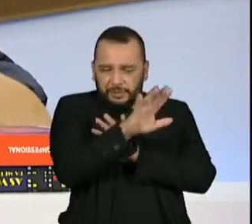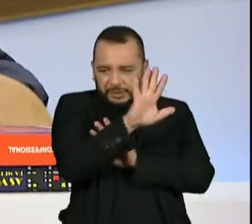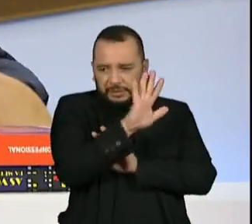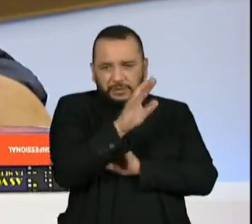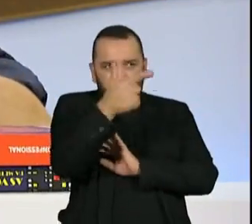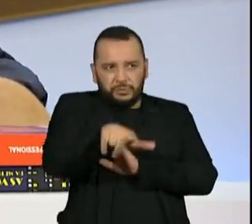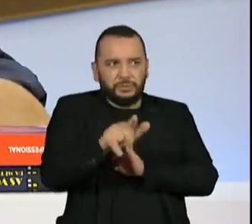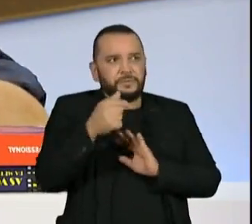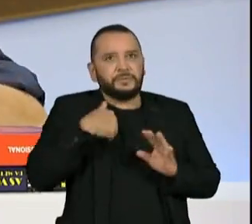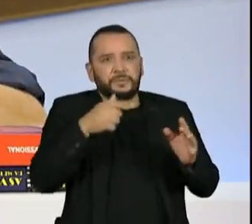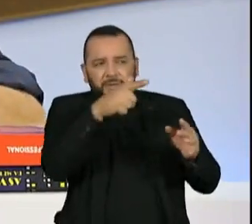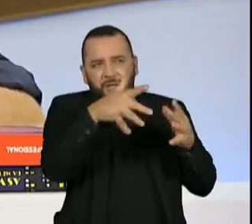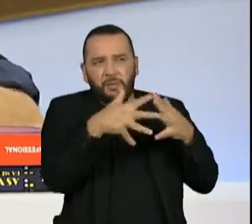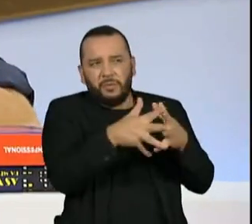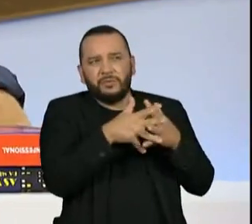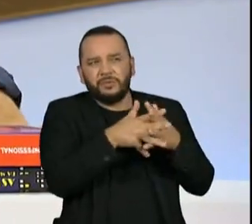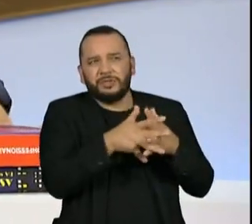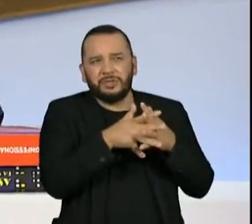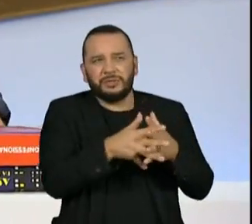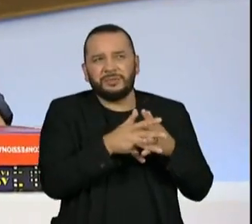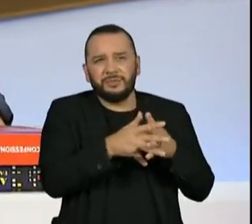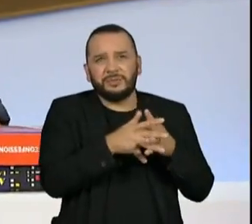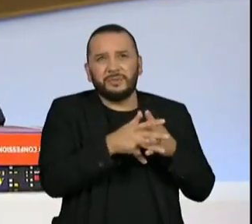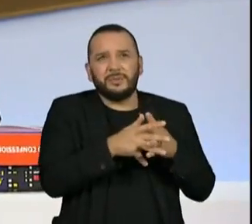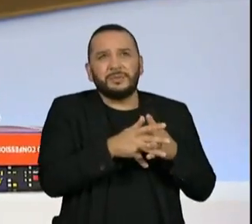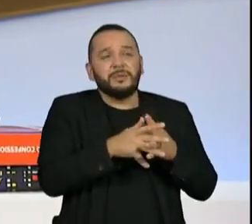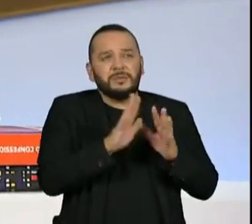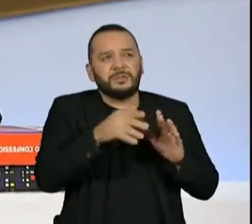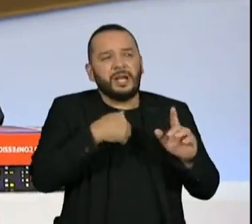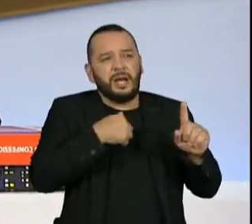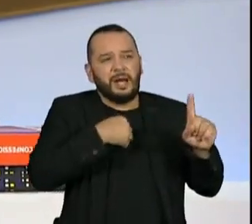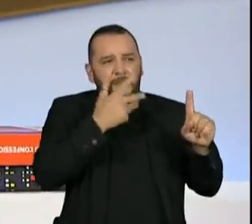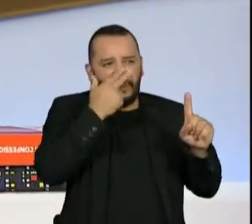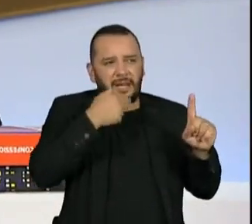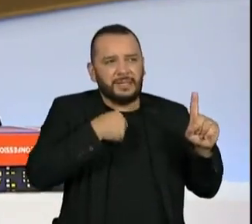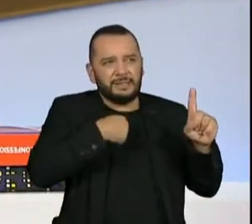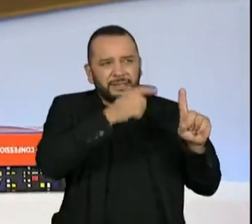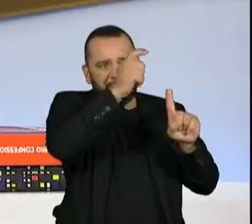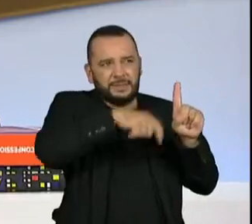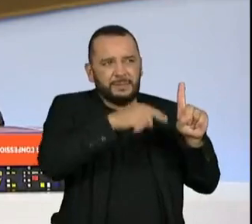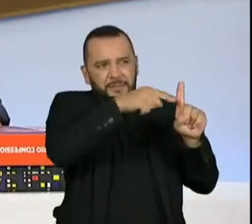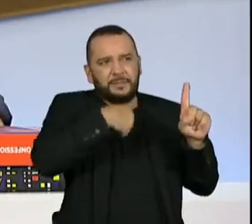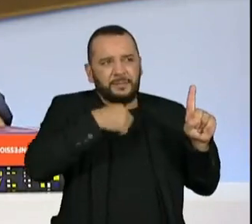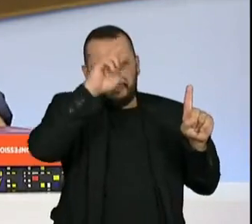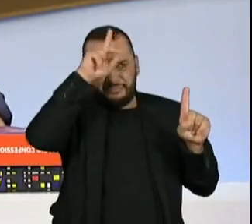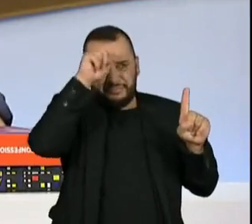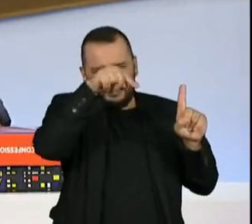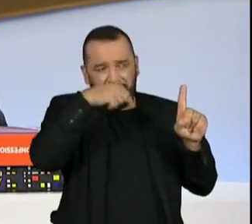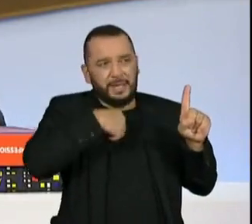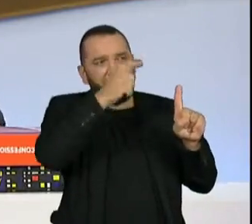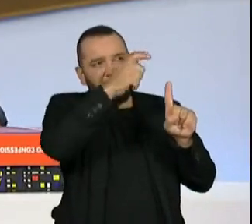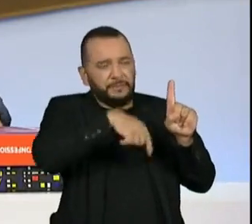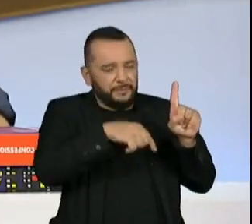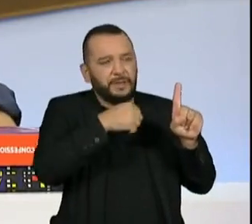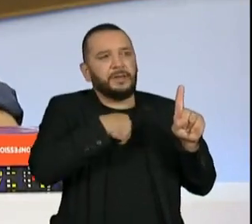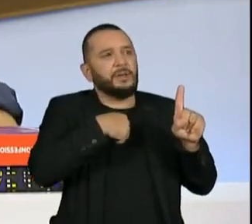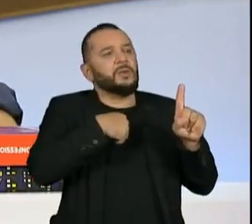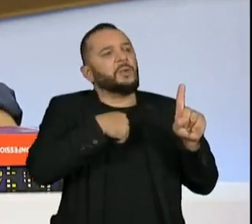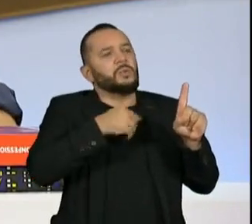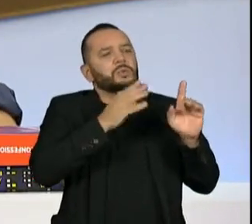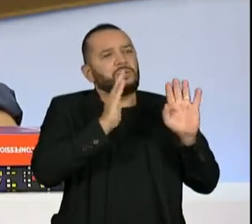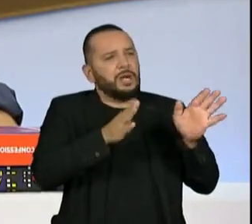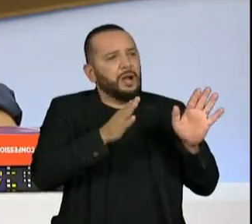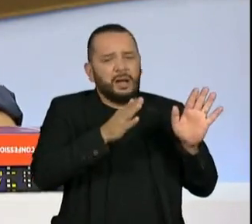talvez seja melhor não perder, você não está confundindo um pouco o perfil ideológico, social, biográfico